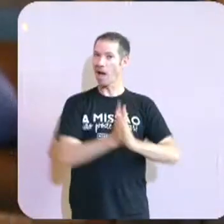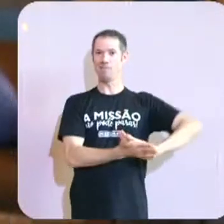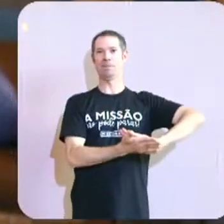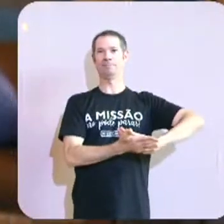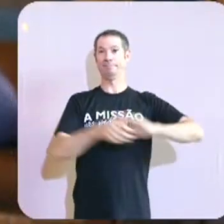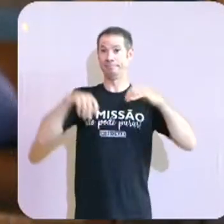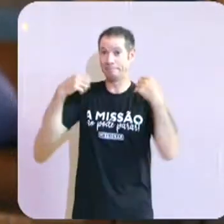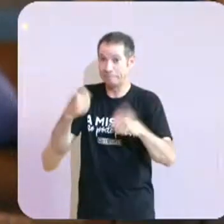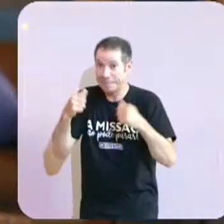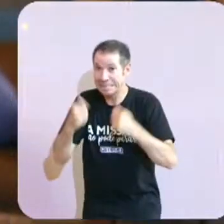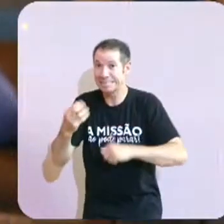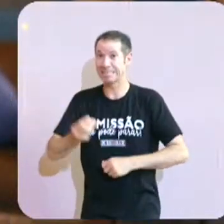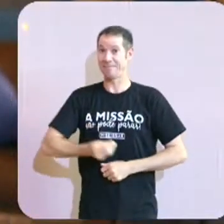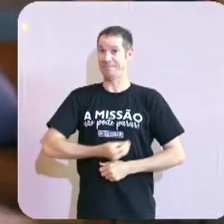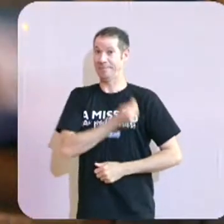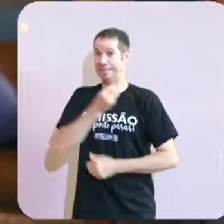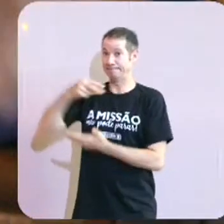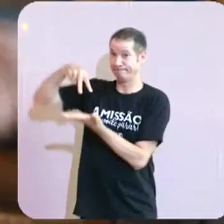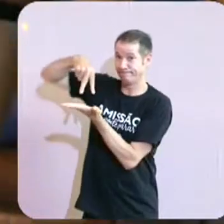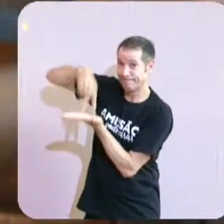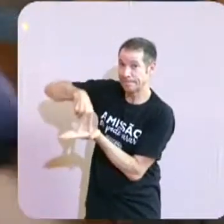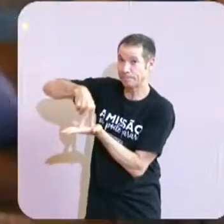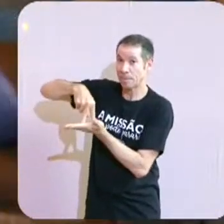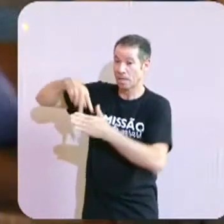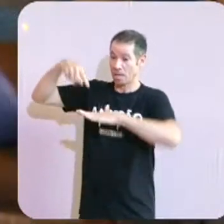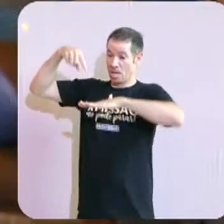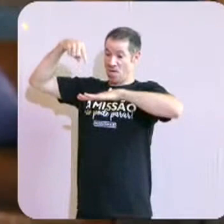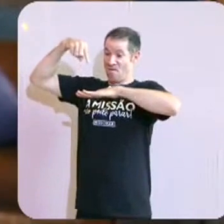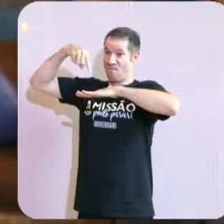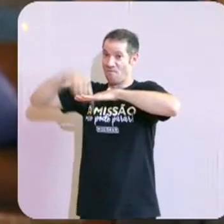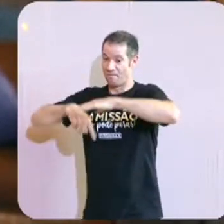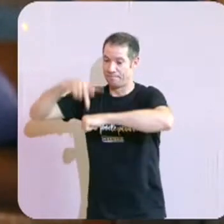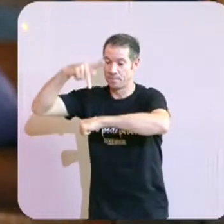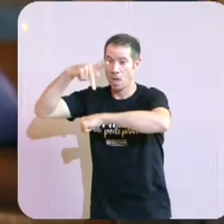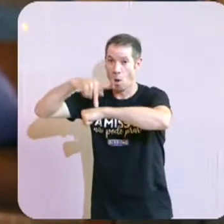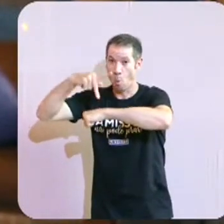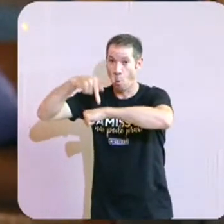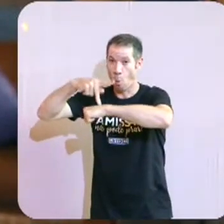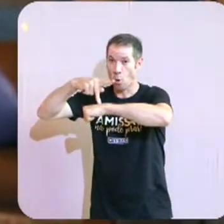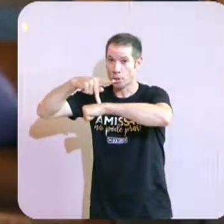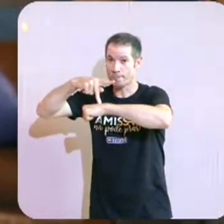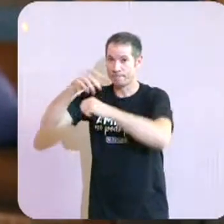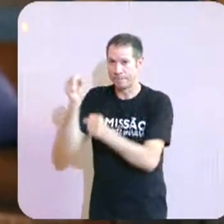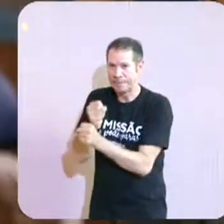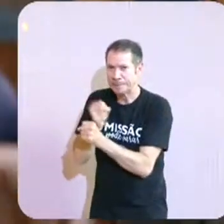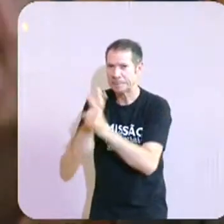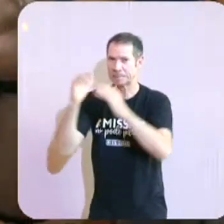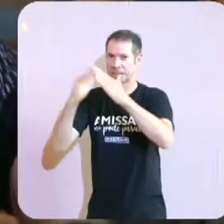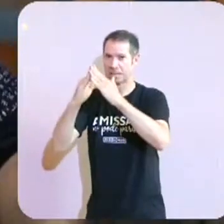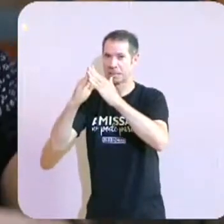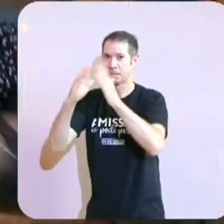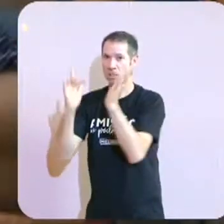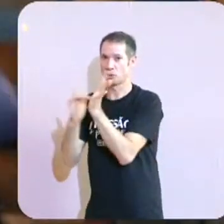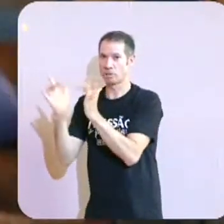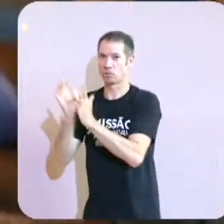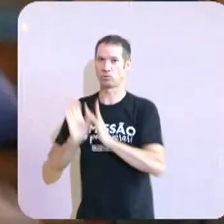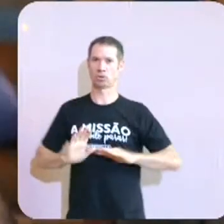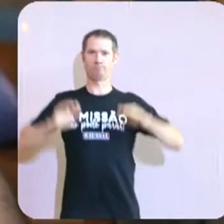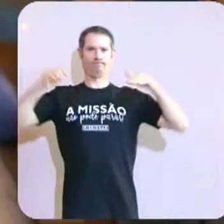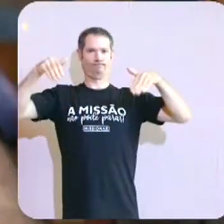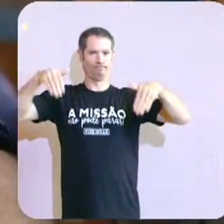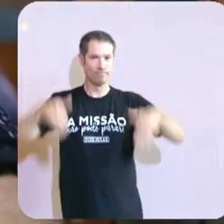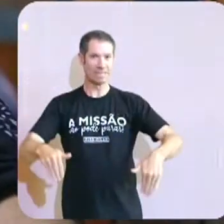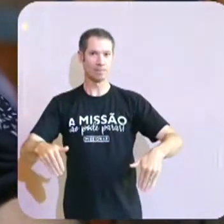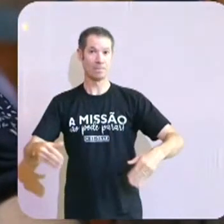enraizar a nossa vida profundamente na rocha. Jesus precisa sentar-se no trono do coração